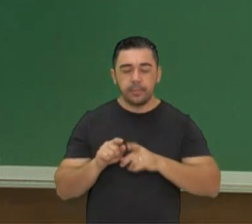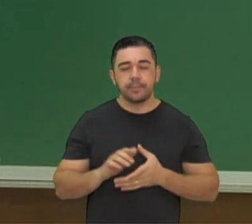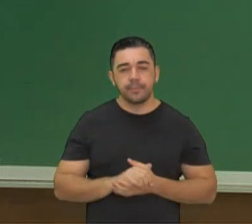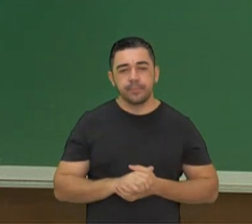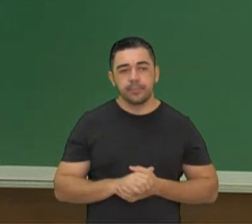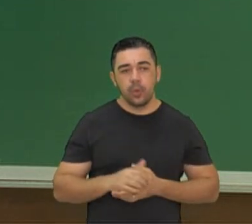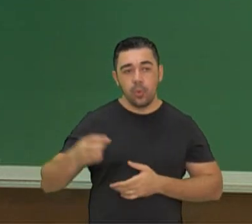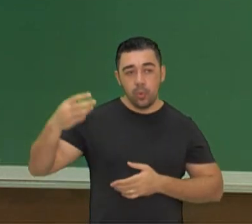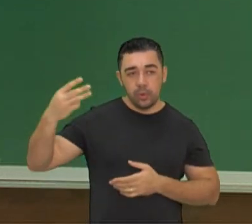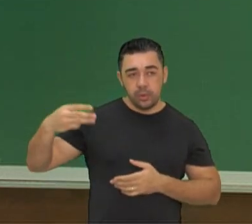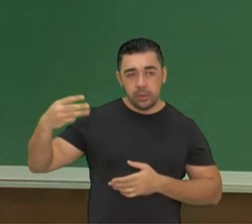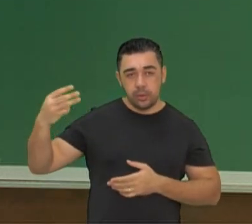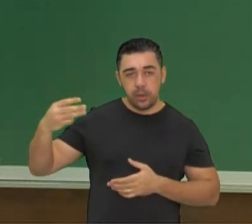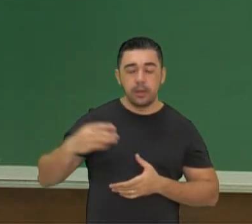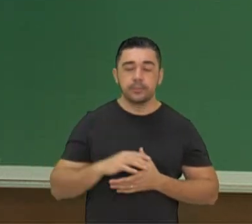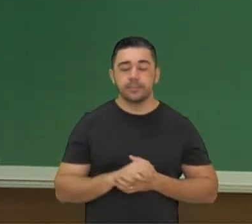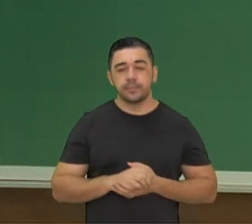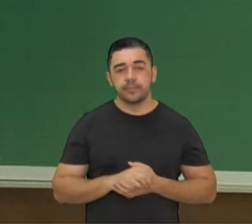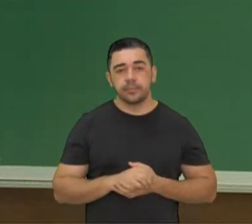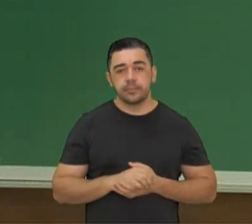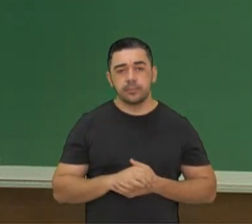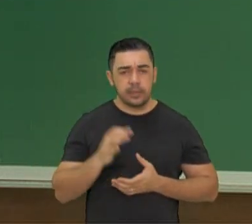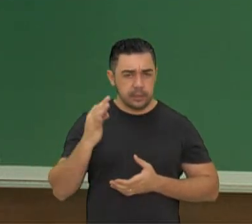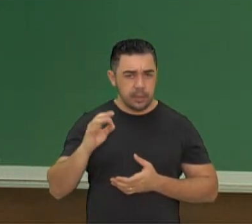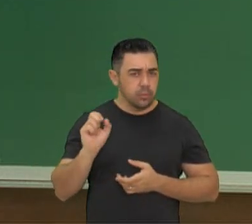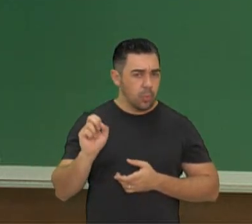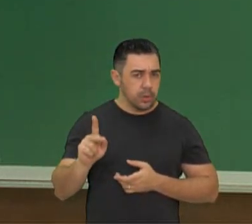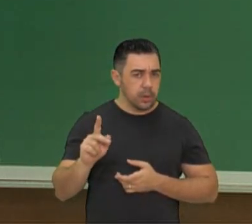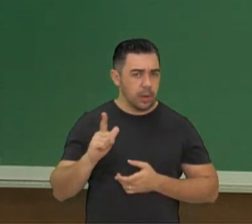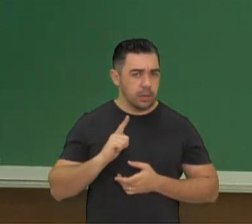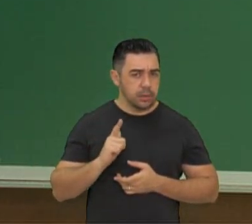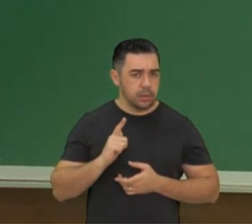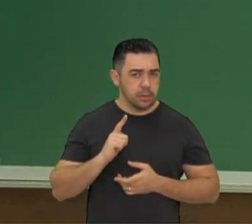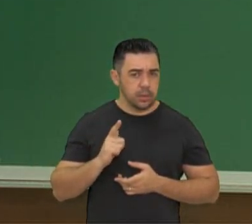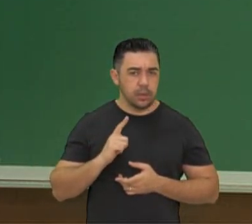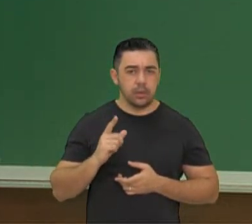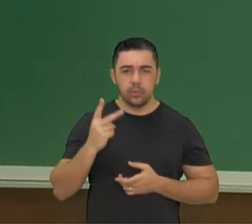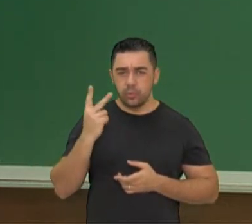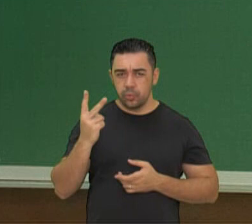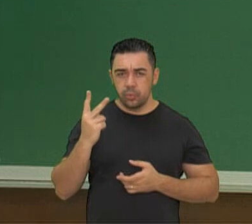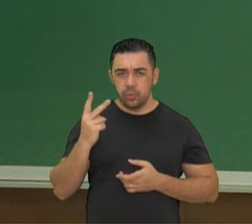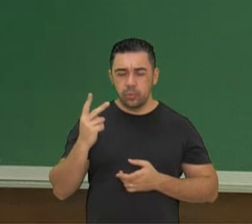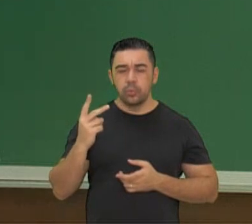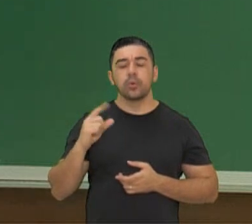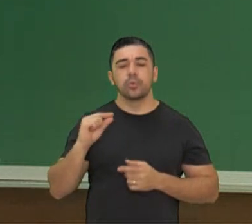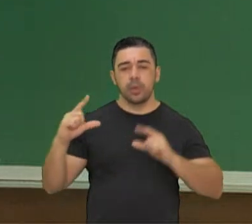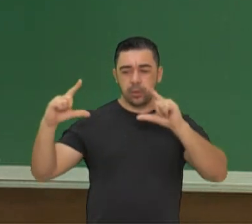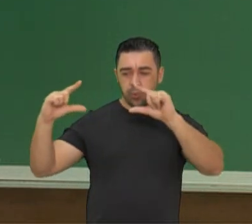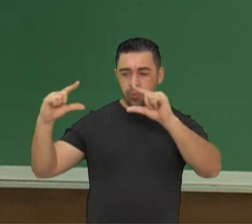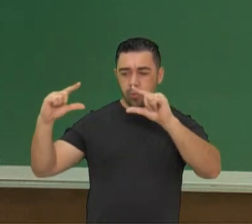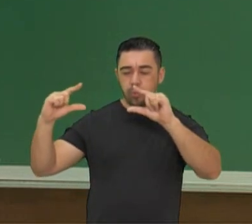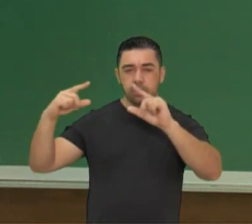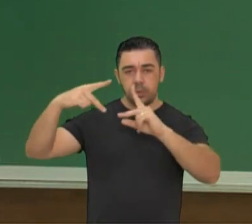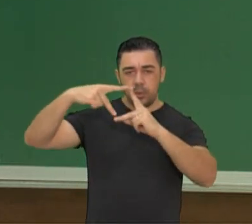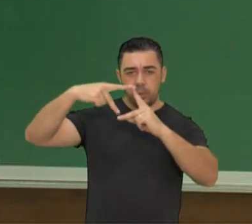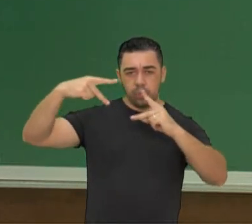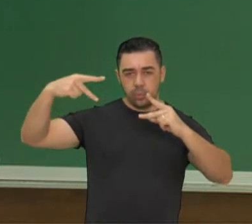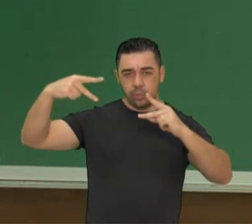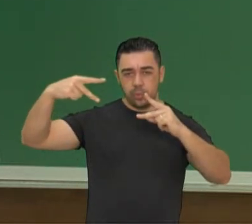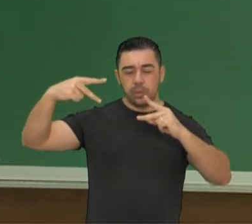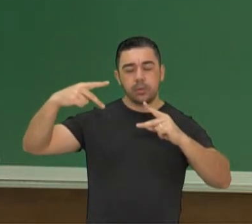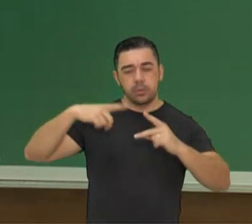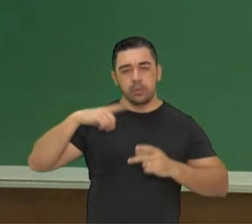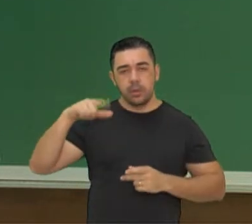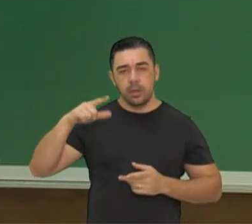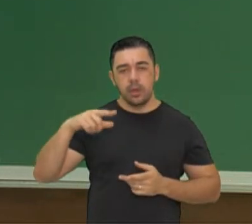convexo. A terceira figura está ok, está tranquila. Eu tenho dois ângulos agudos e dois ângulos obtusos. Então, a minha